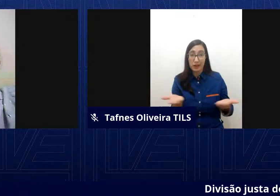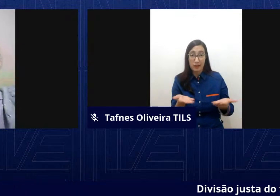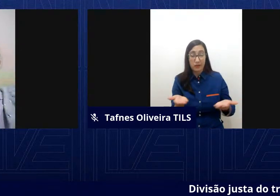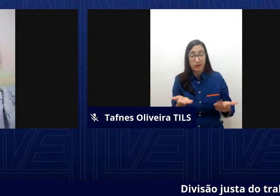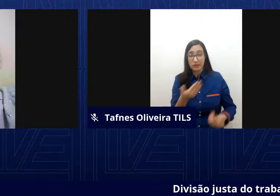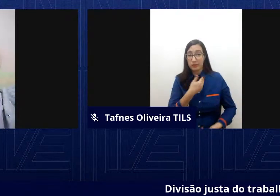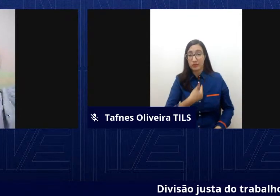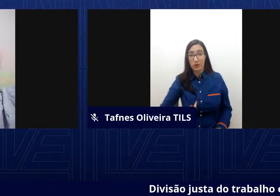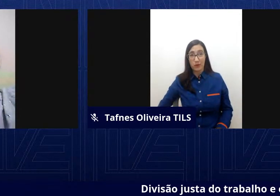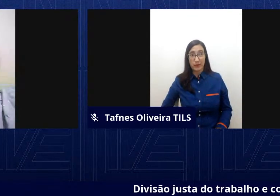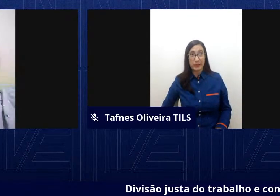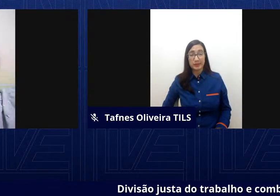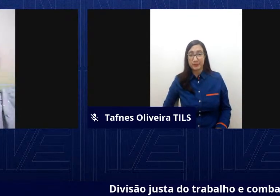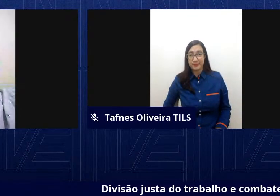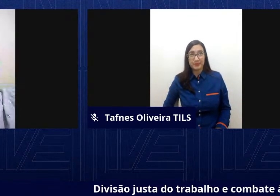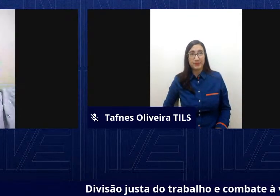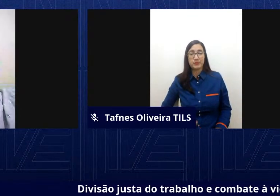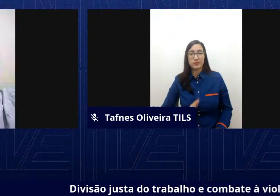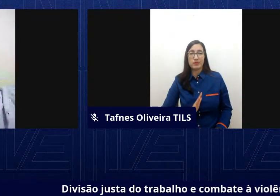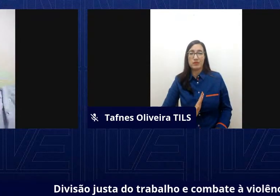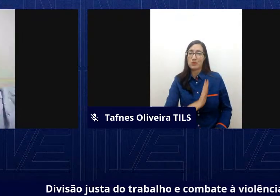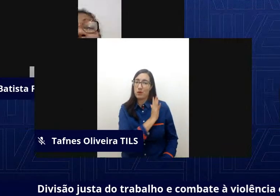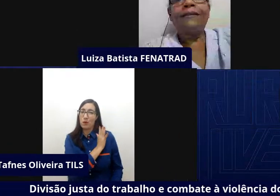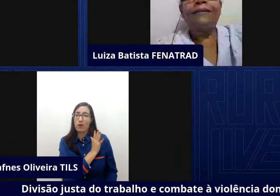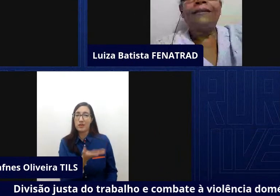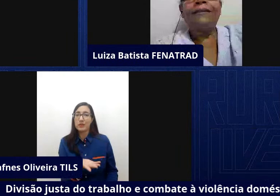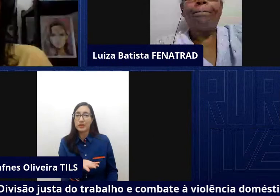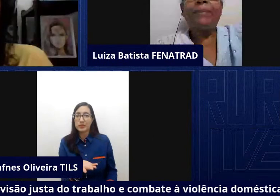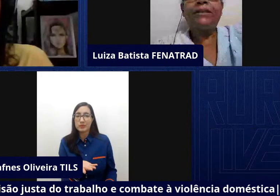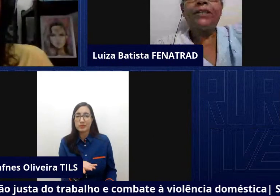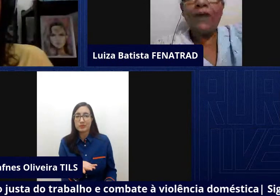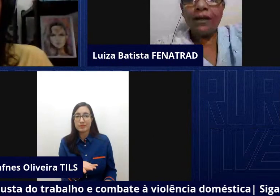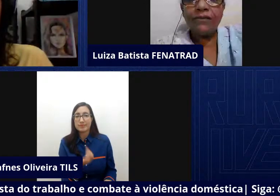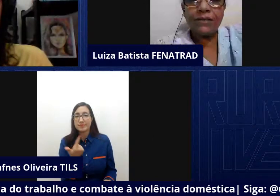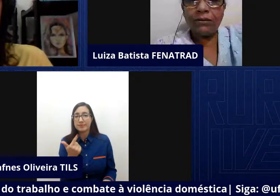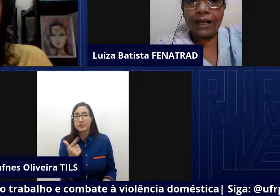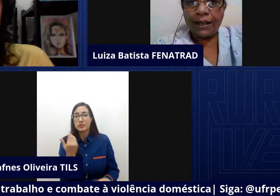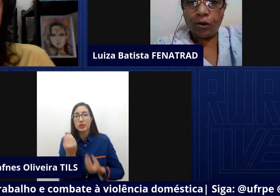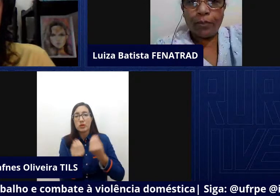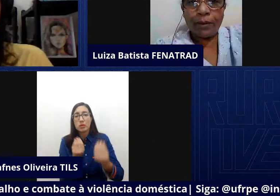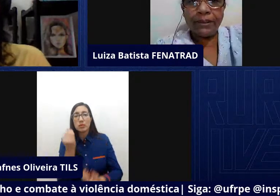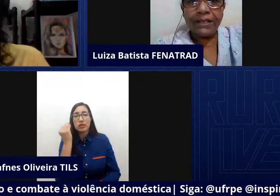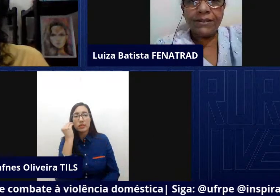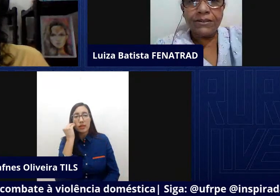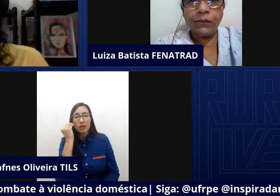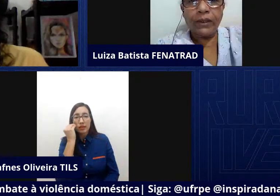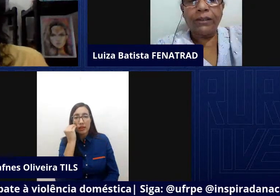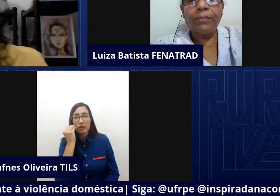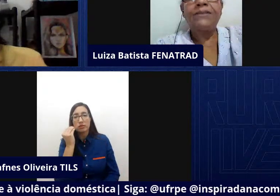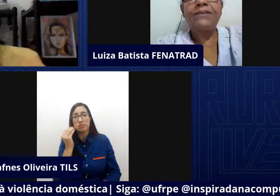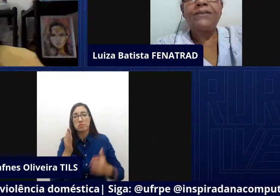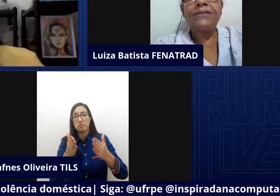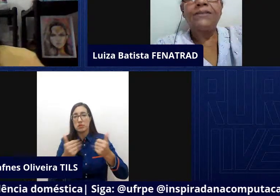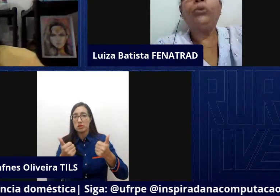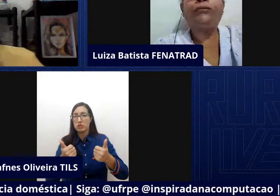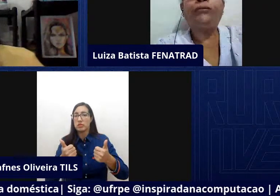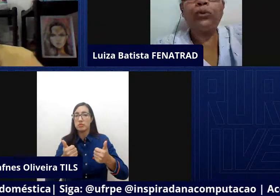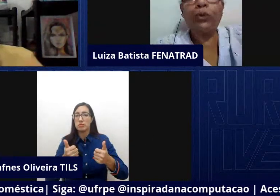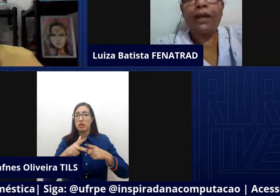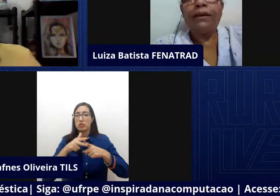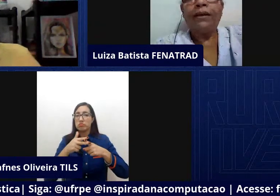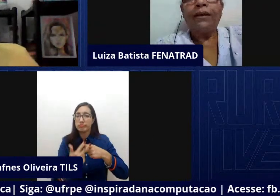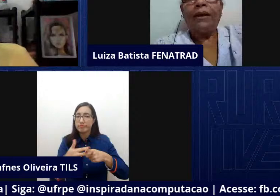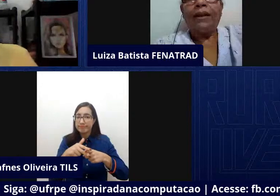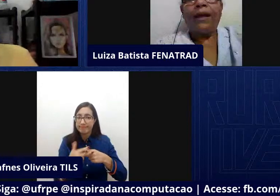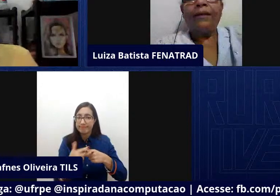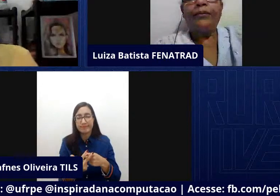não podemos chegar e tentar pedir uma revisão na Lei Complementar 150, mas isso é luta